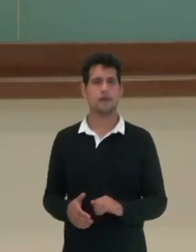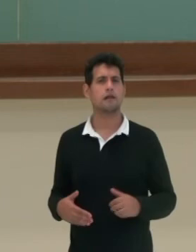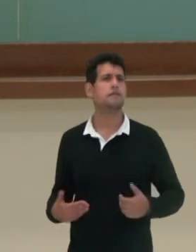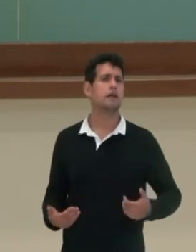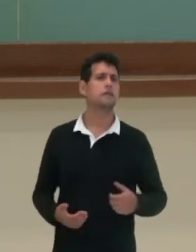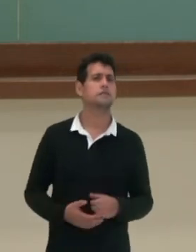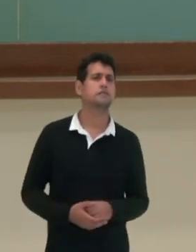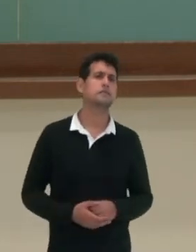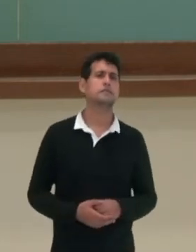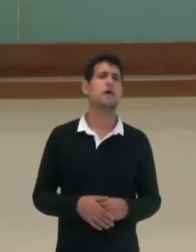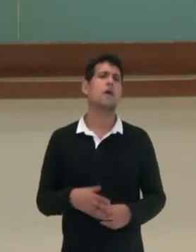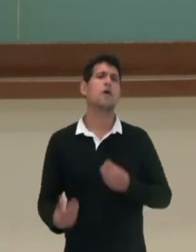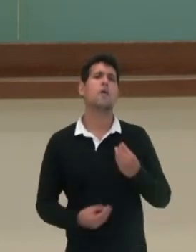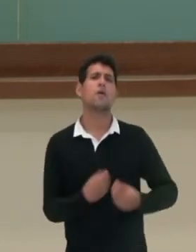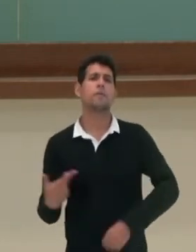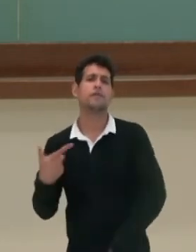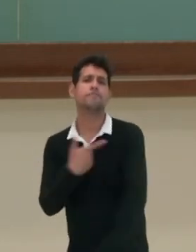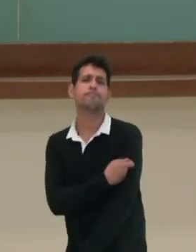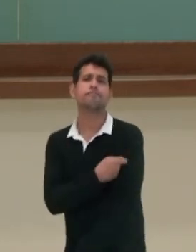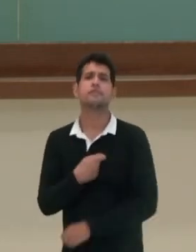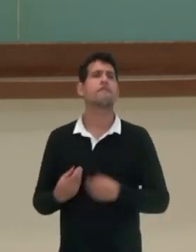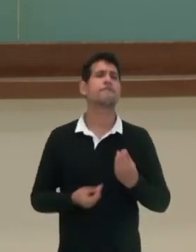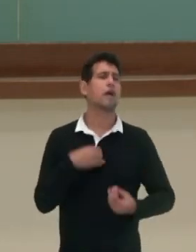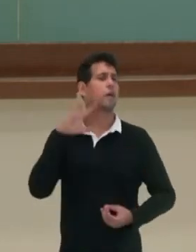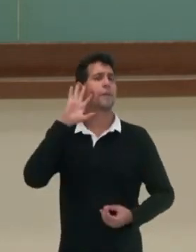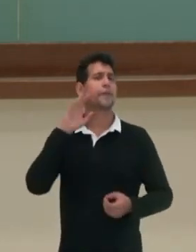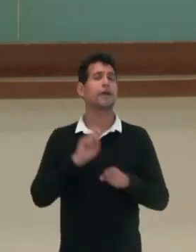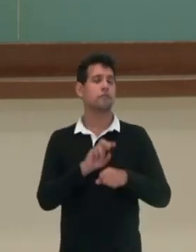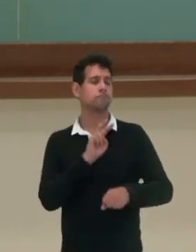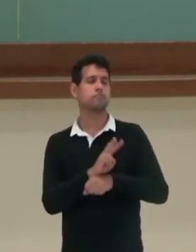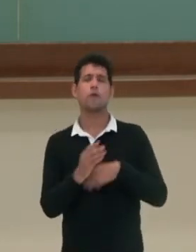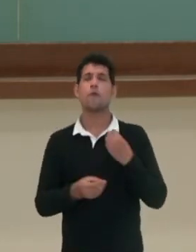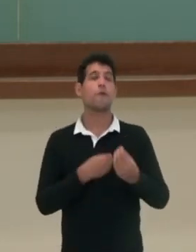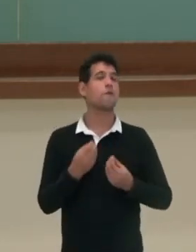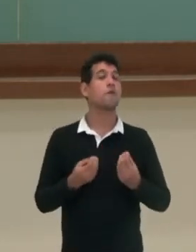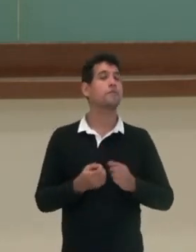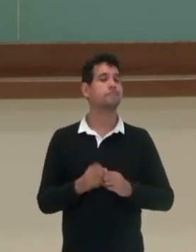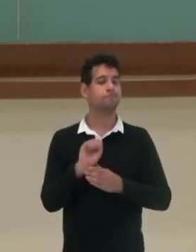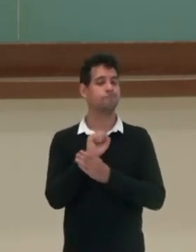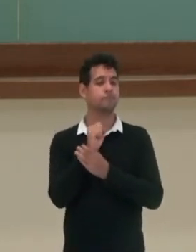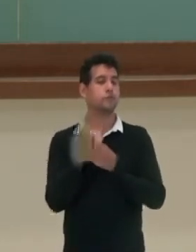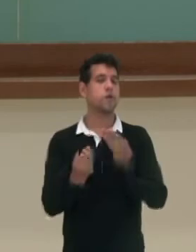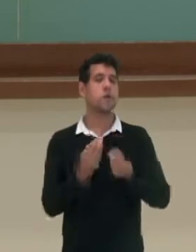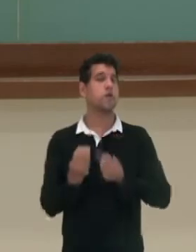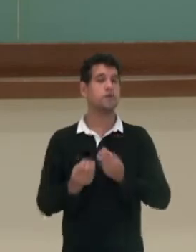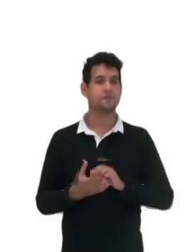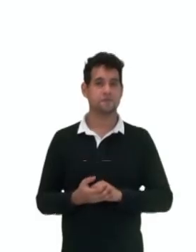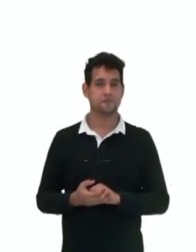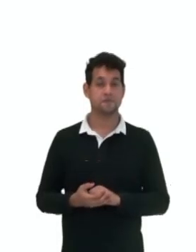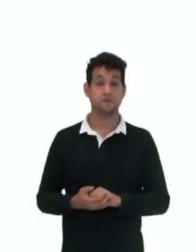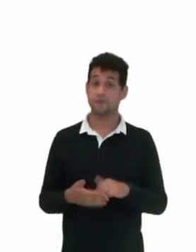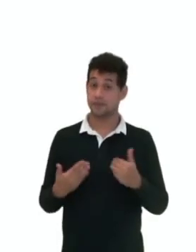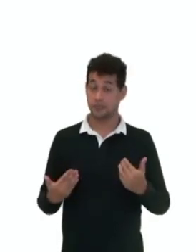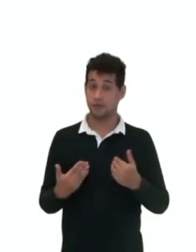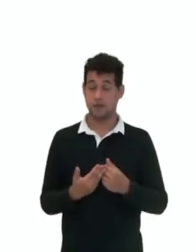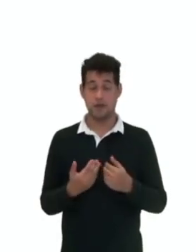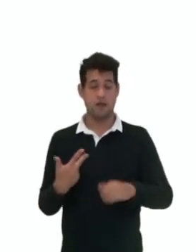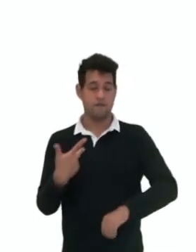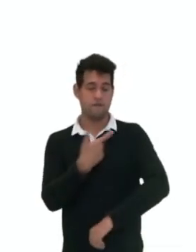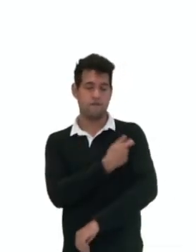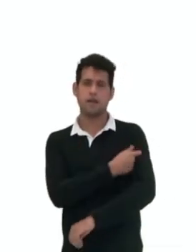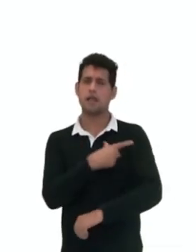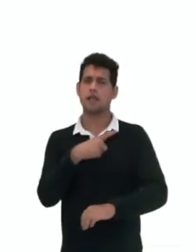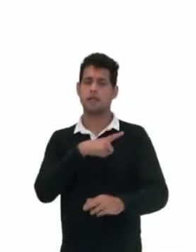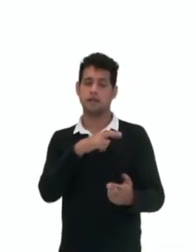E aí, pessoal, como que a vacina vai causar proteção? Como que ela vai garantir a proteção? Olha, a vacina ela tem o papel